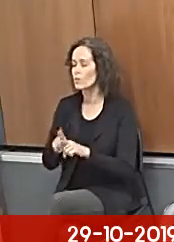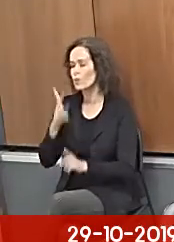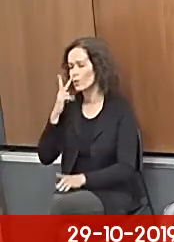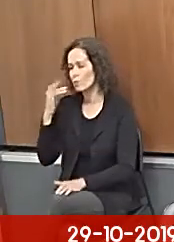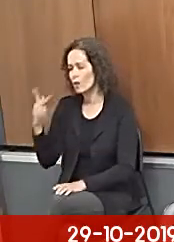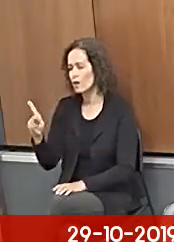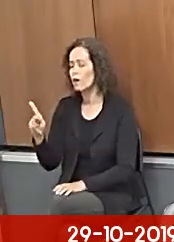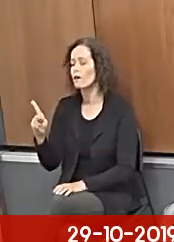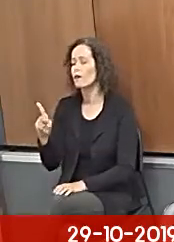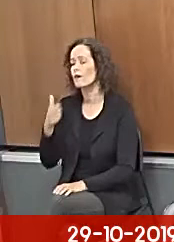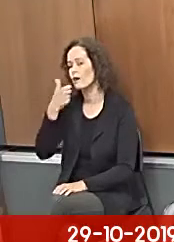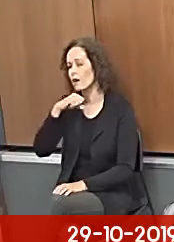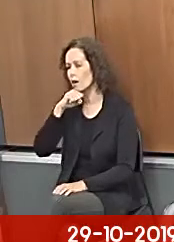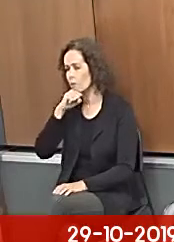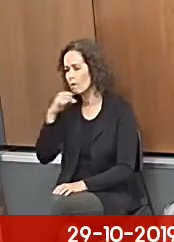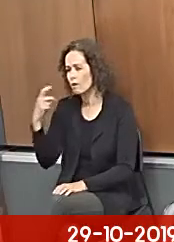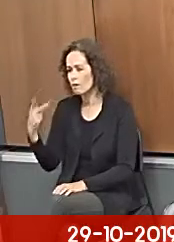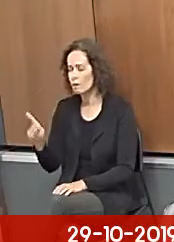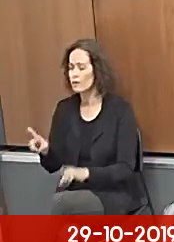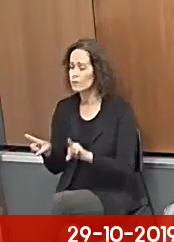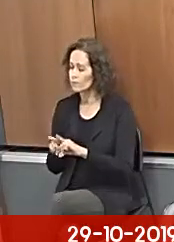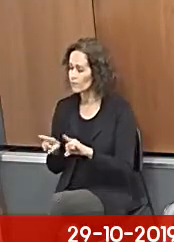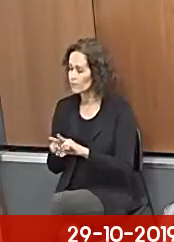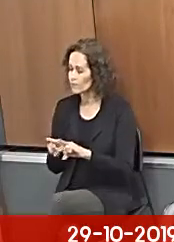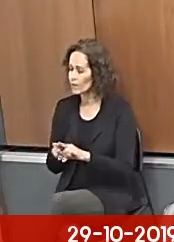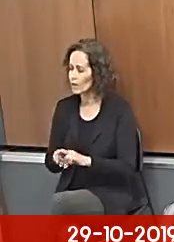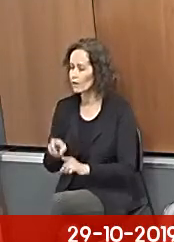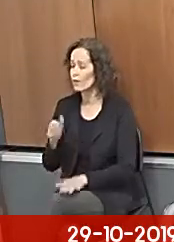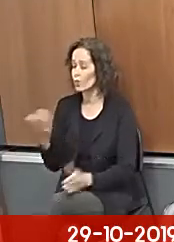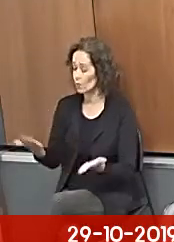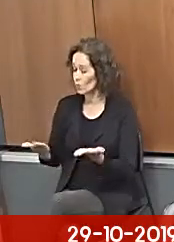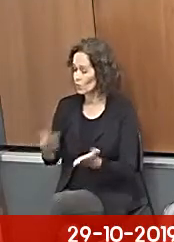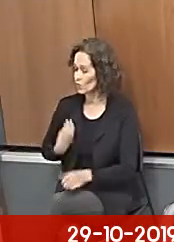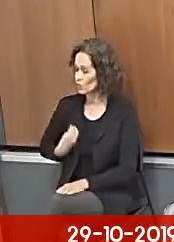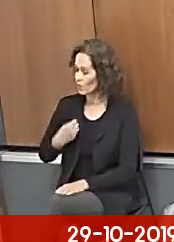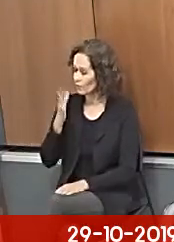mãe dele também, que estão ali presentes hoje. Fico muito feliz de vê-los aqui.